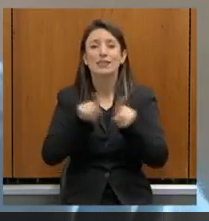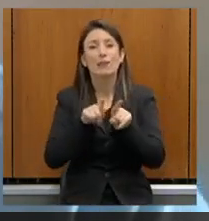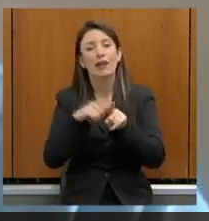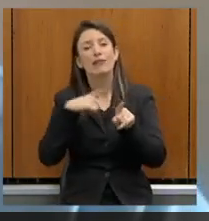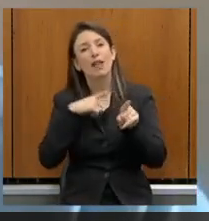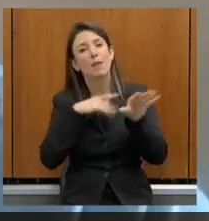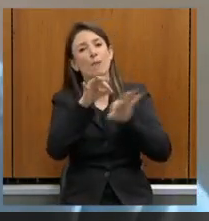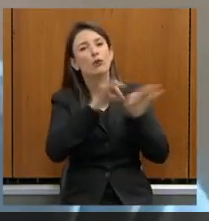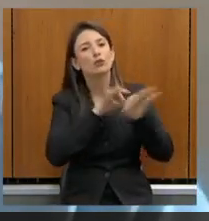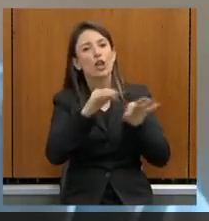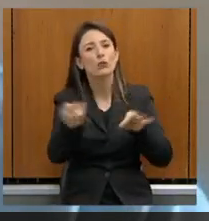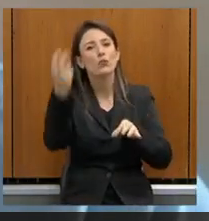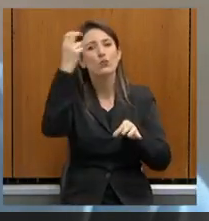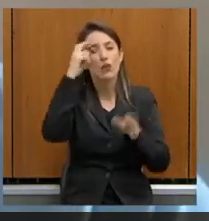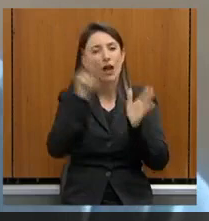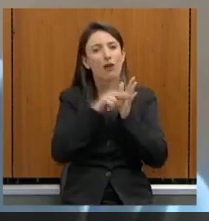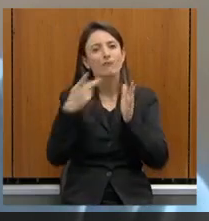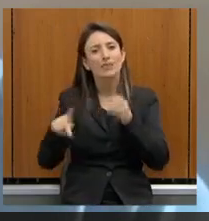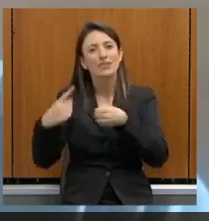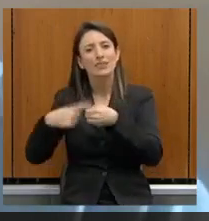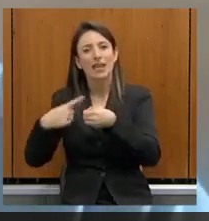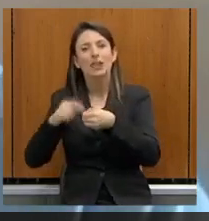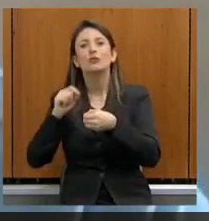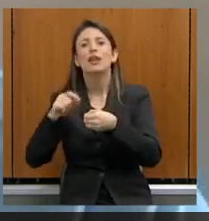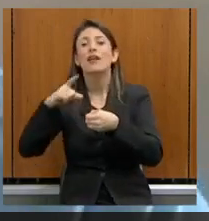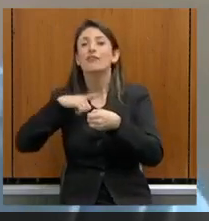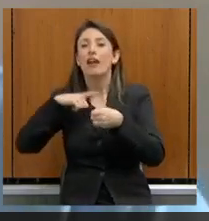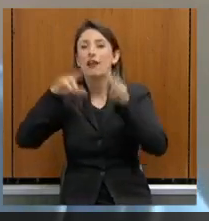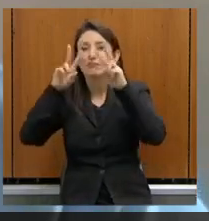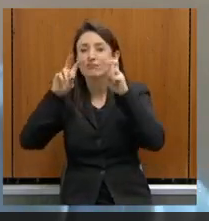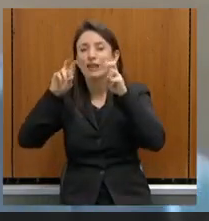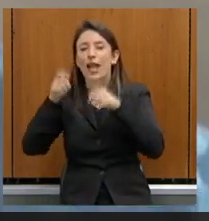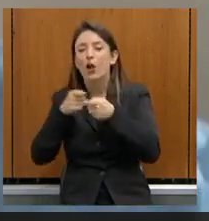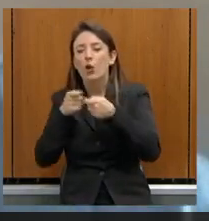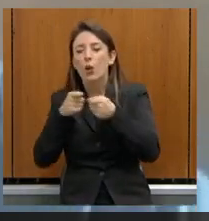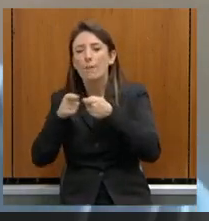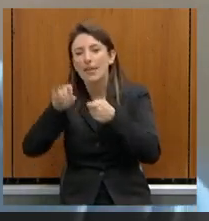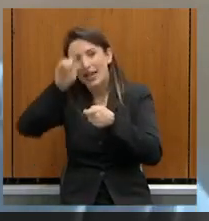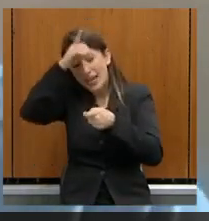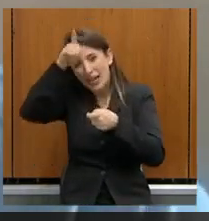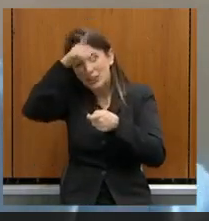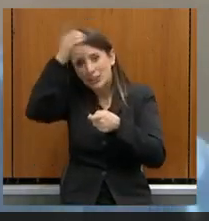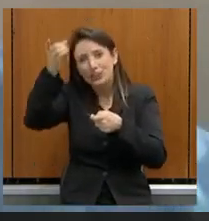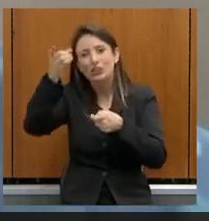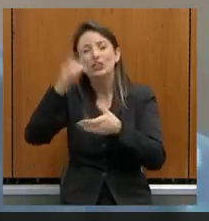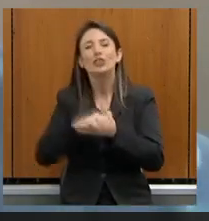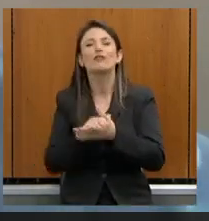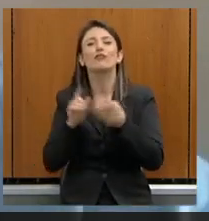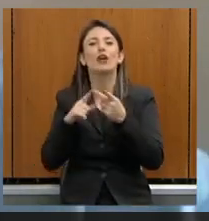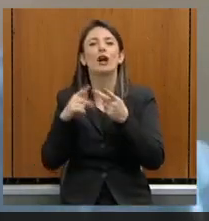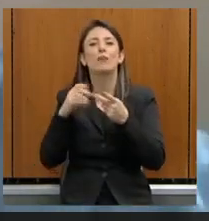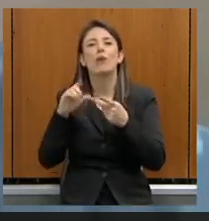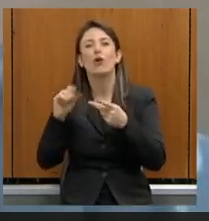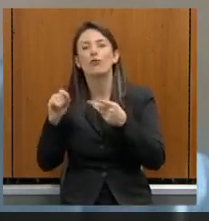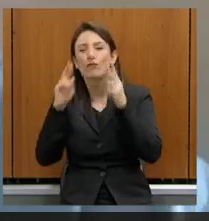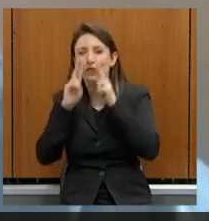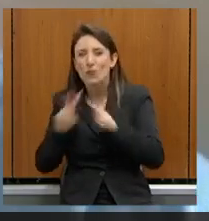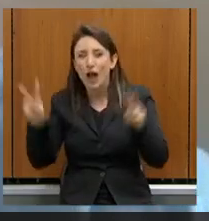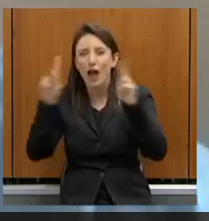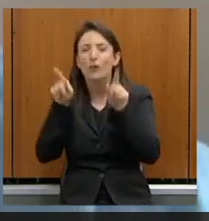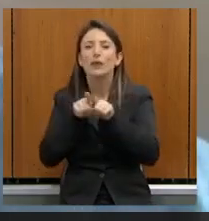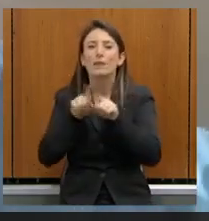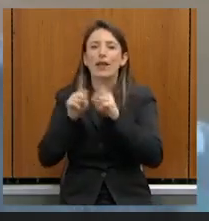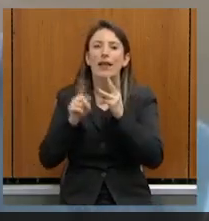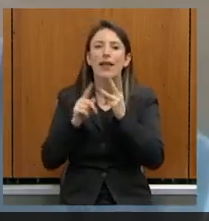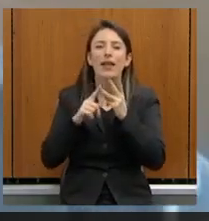culturais da nossa cidade, a economia criativa, o polo audiovisual, e também a gastronomia,